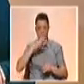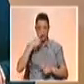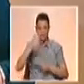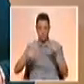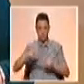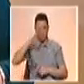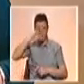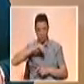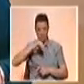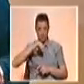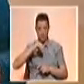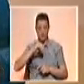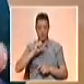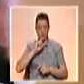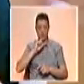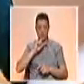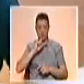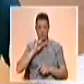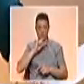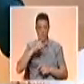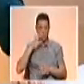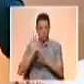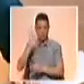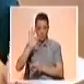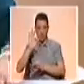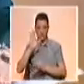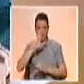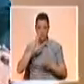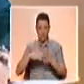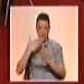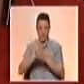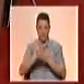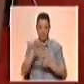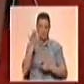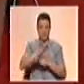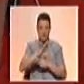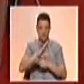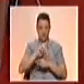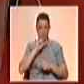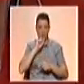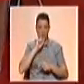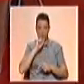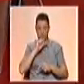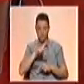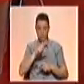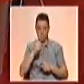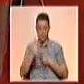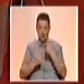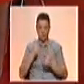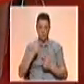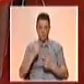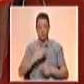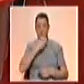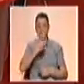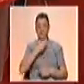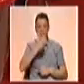souberem, dificilmente tomarão opções, mas se eu lhe der alguns exemplos, alguns exemplos, uma